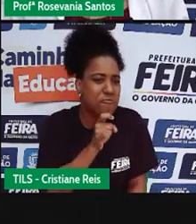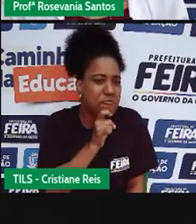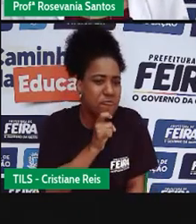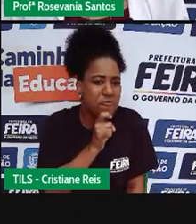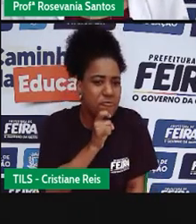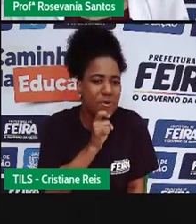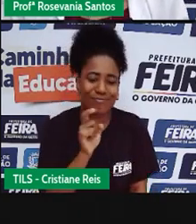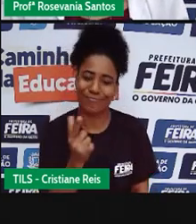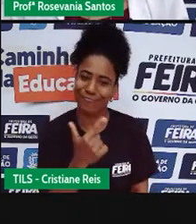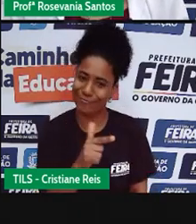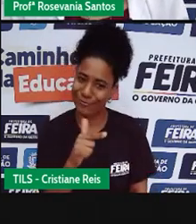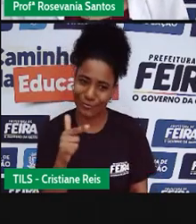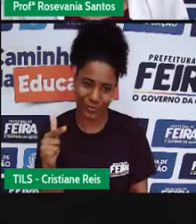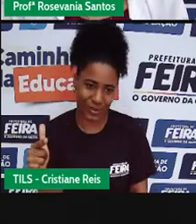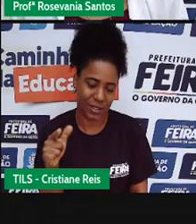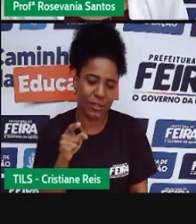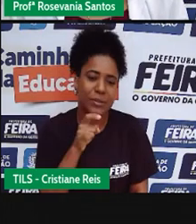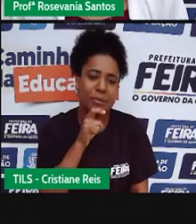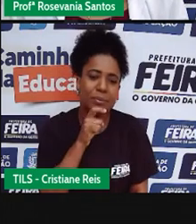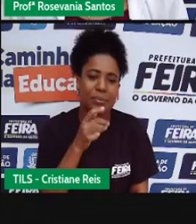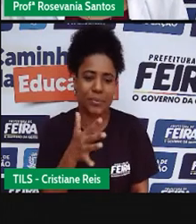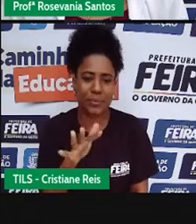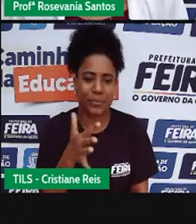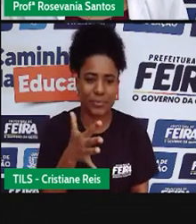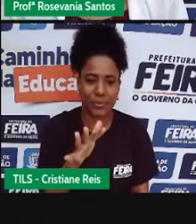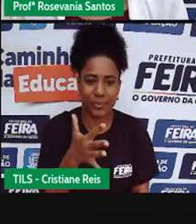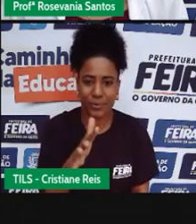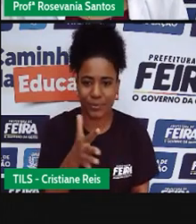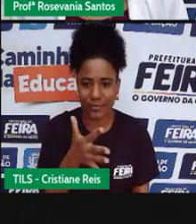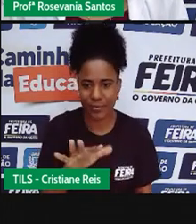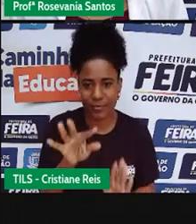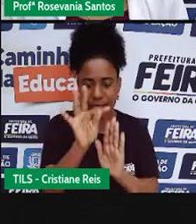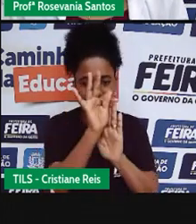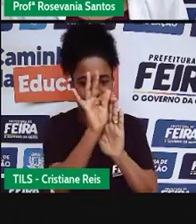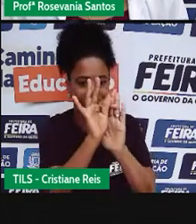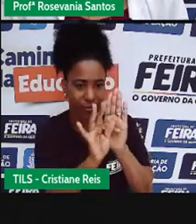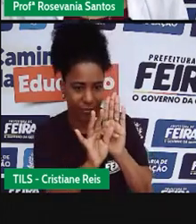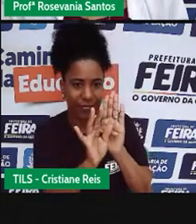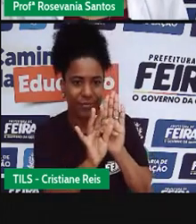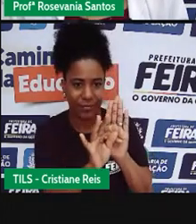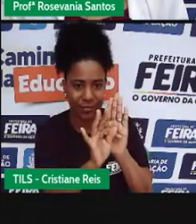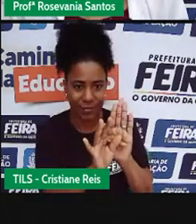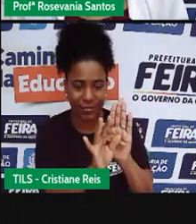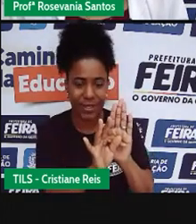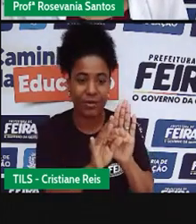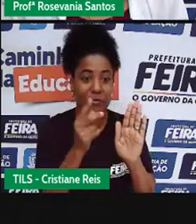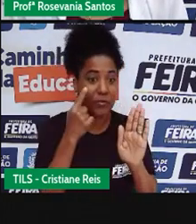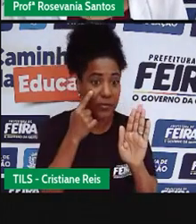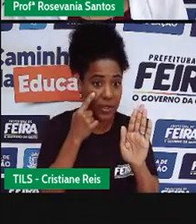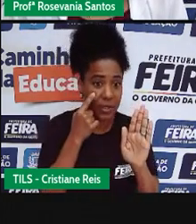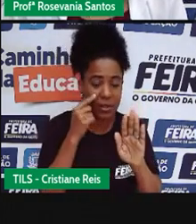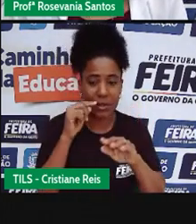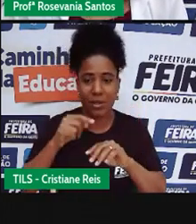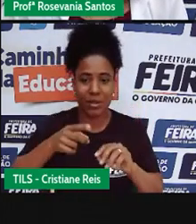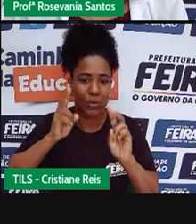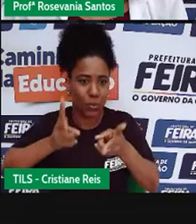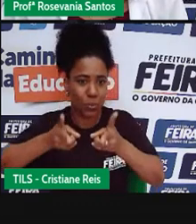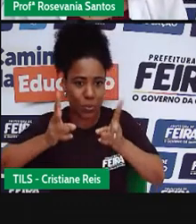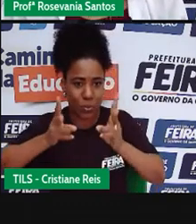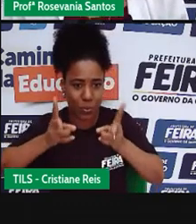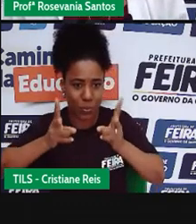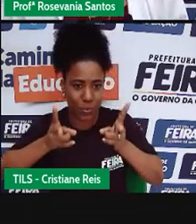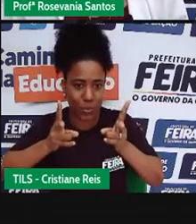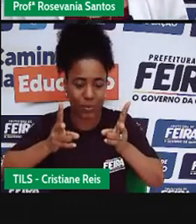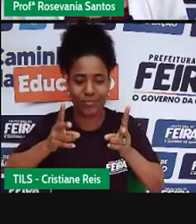Aí aqui também do mesmo jeito, ó, começa a cair, mas aqui sobe. Aqui se mantém mesmo, né, a regularidade. Esse aqui é do Recife, viu, gente? Era